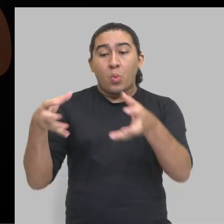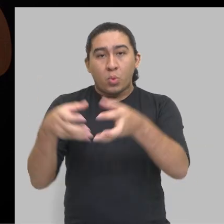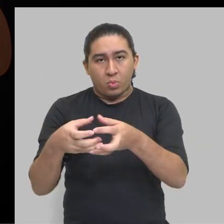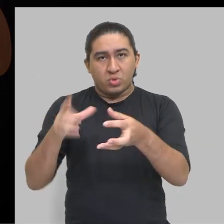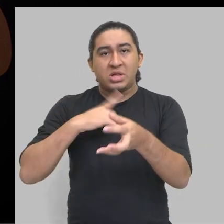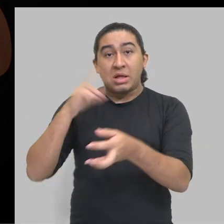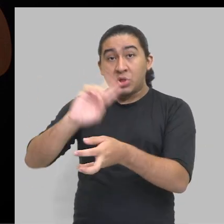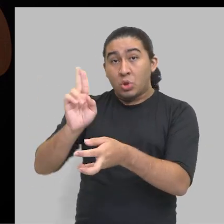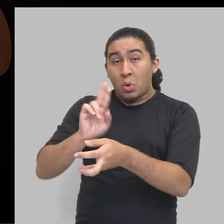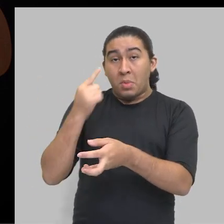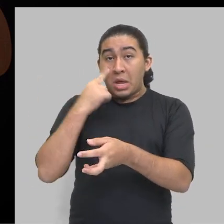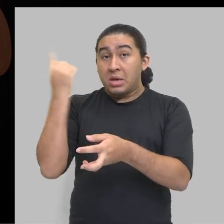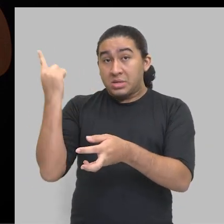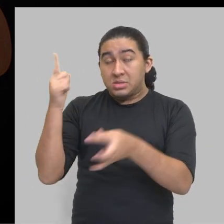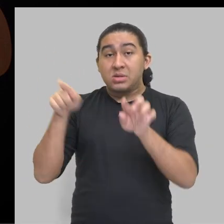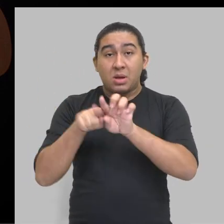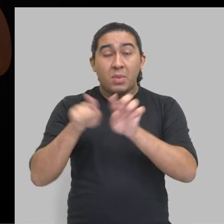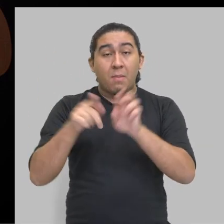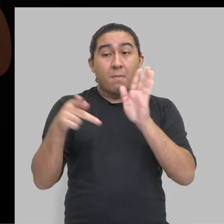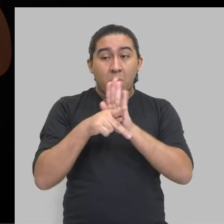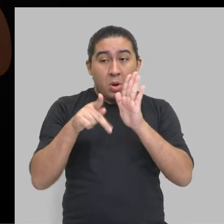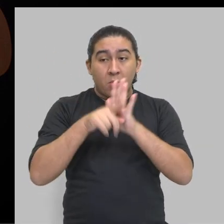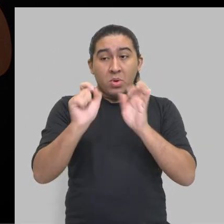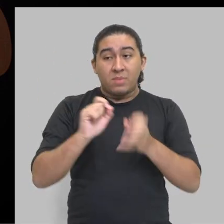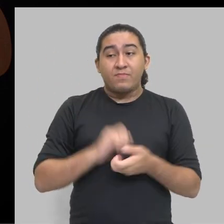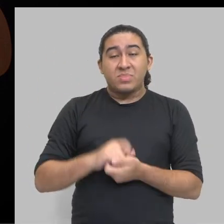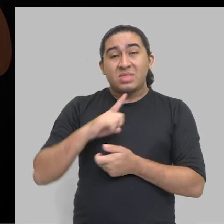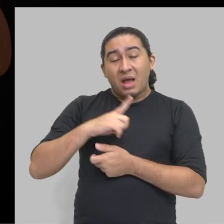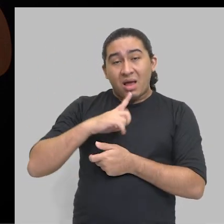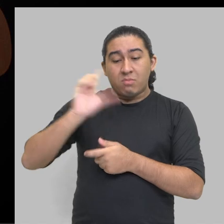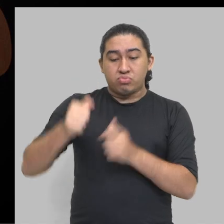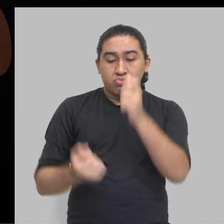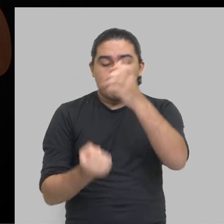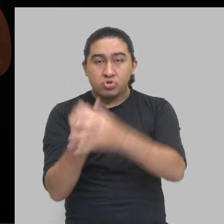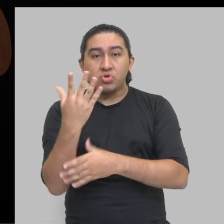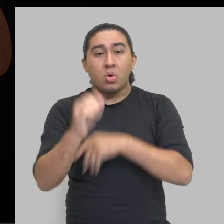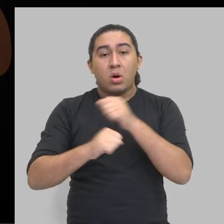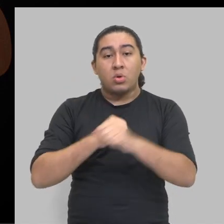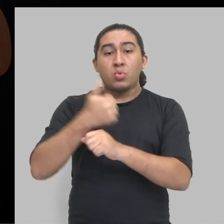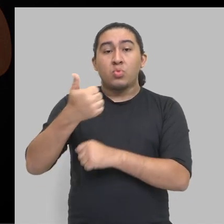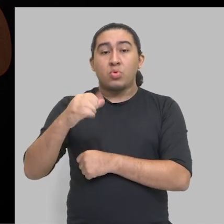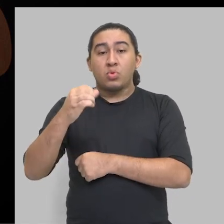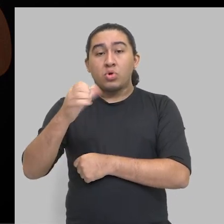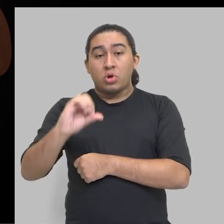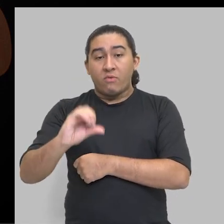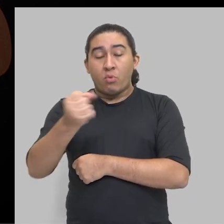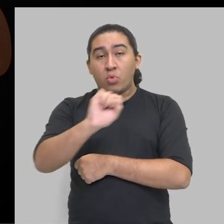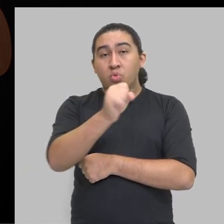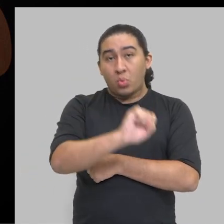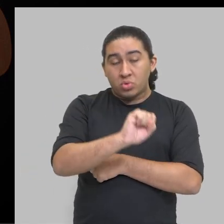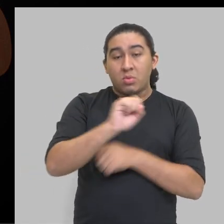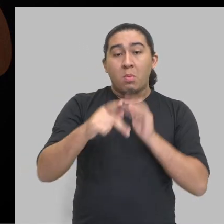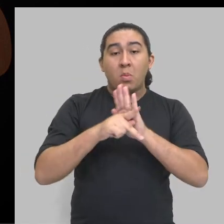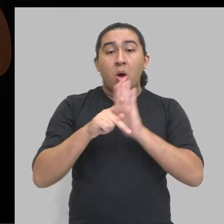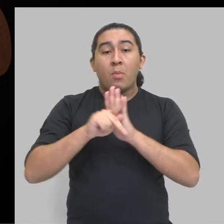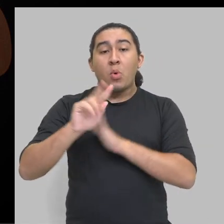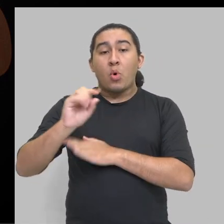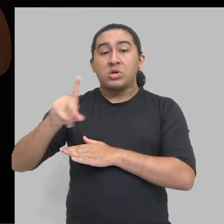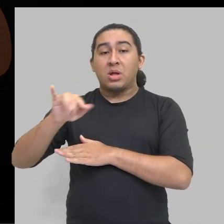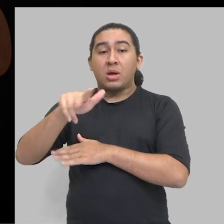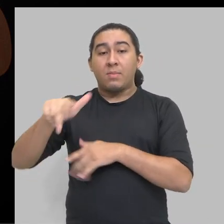organização fundamentalista islâmica fundada em 1988 por Osama Bin Laden